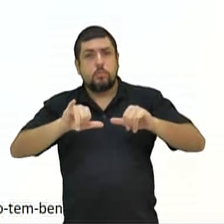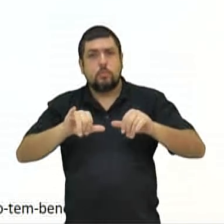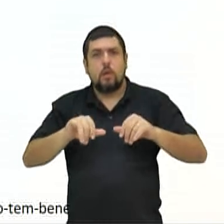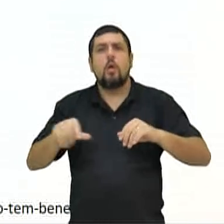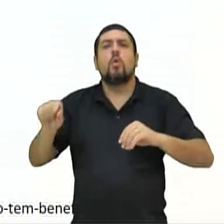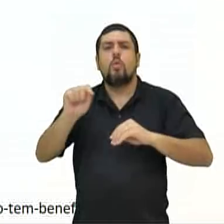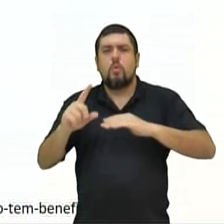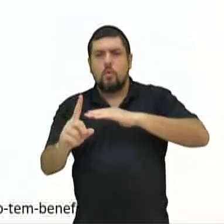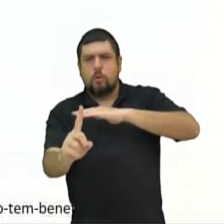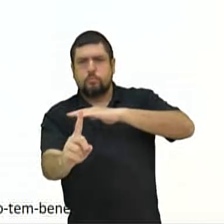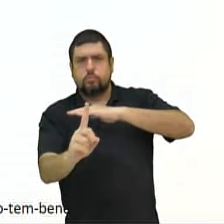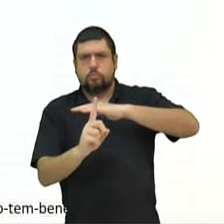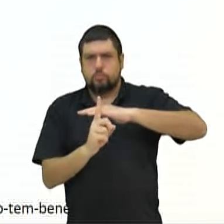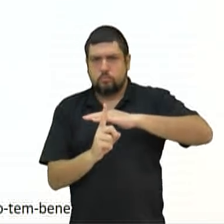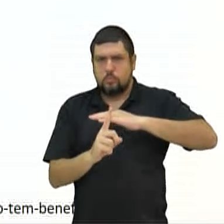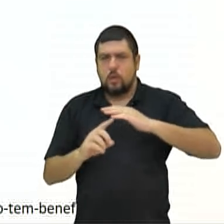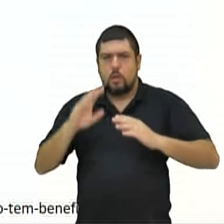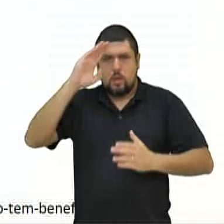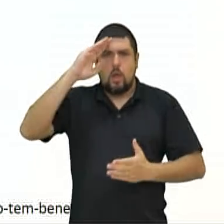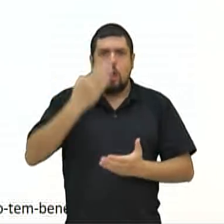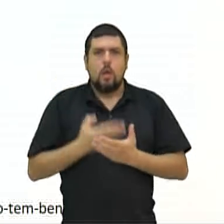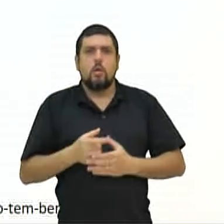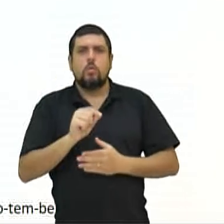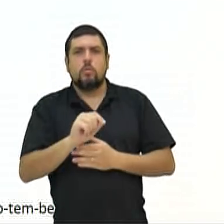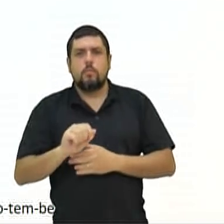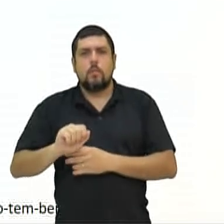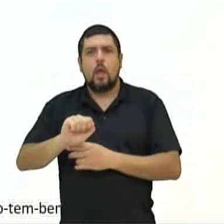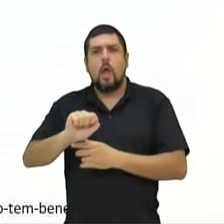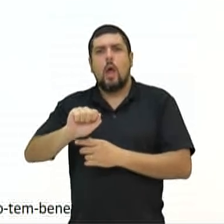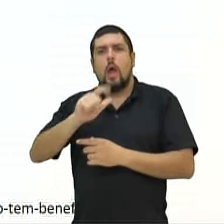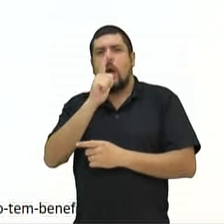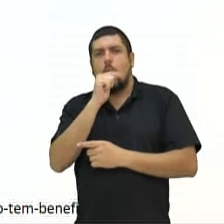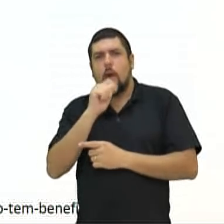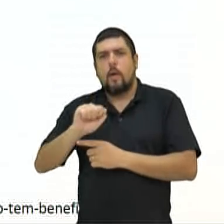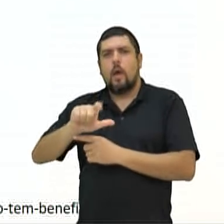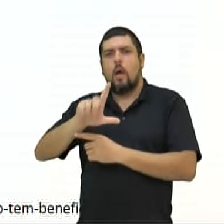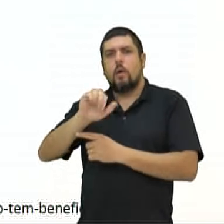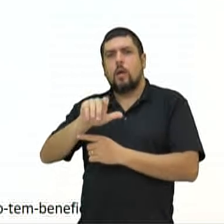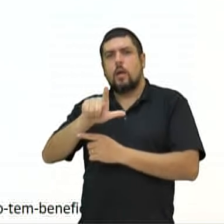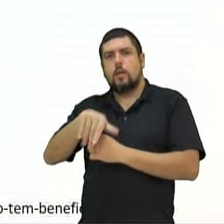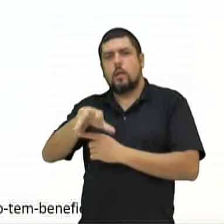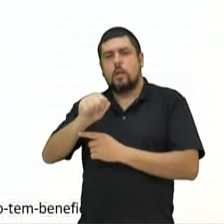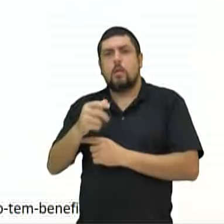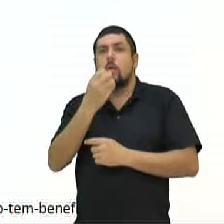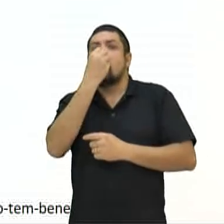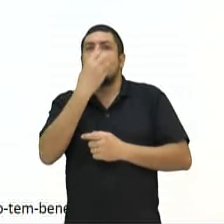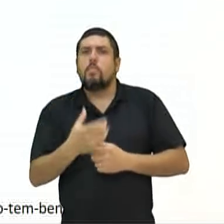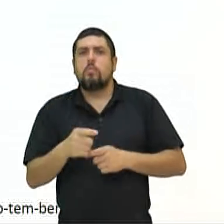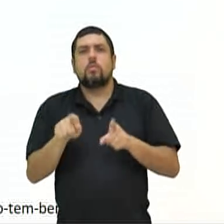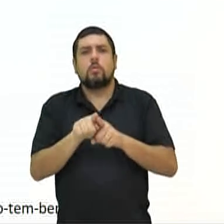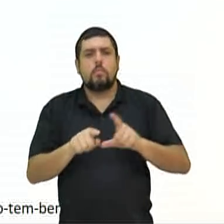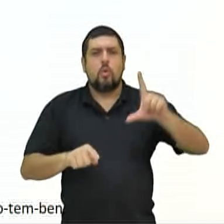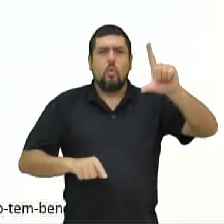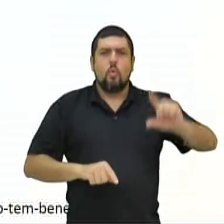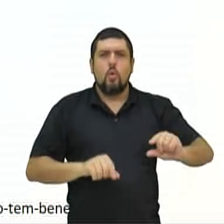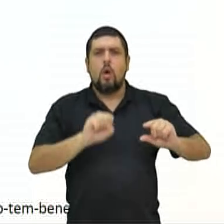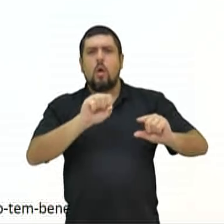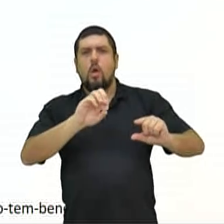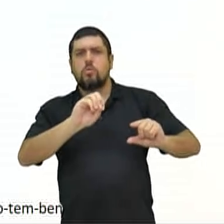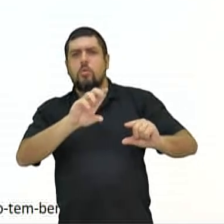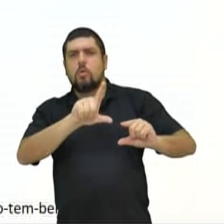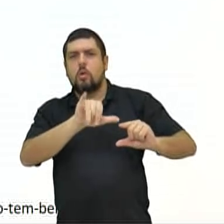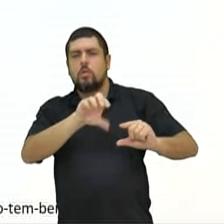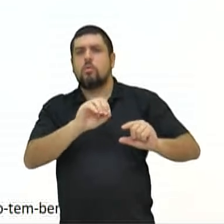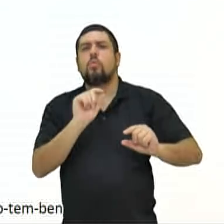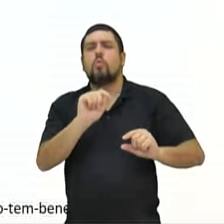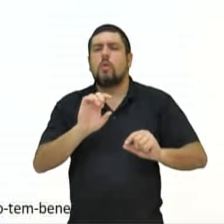crer que a água ser alcalina é uma propriedade benéfica, tal qual o baixo teor de sódio, com o intuito